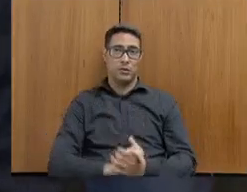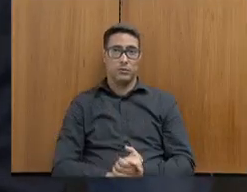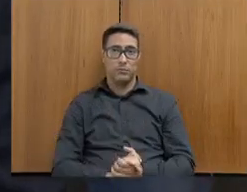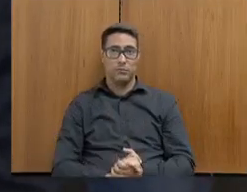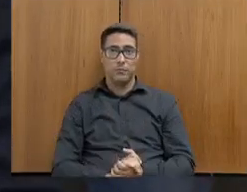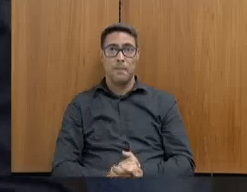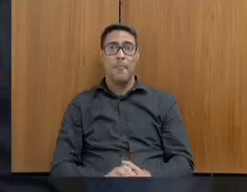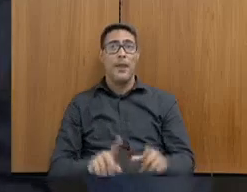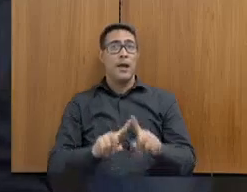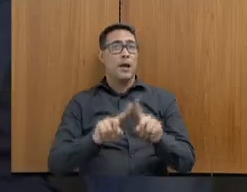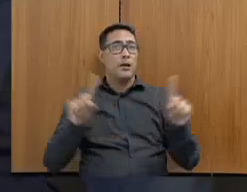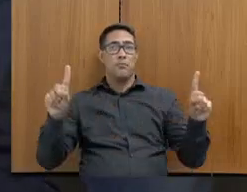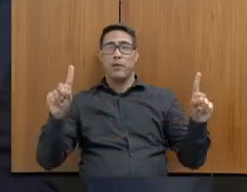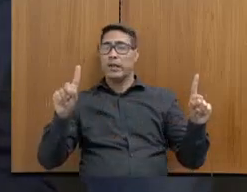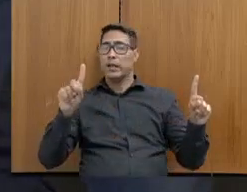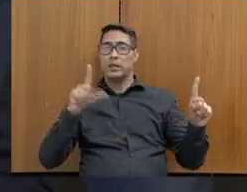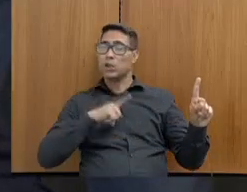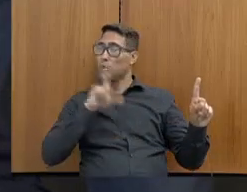profissional